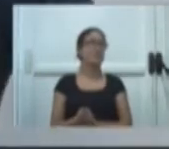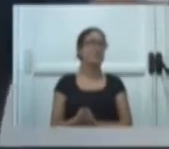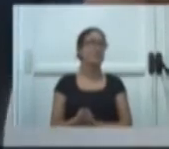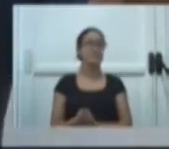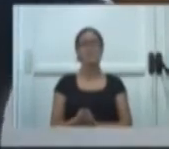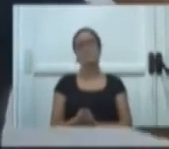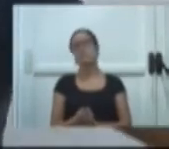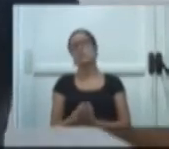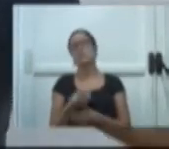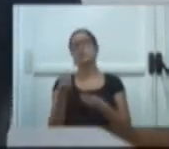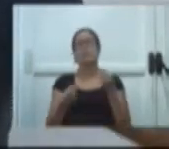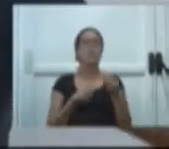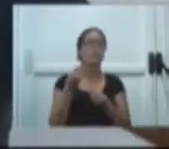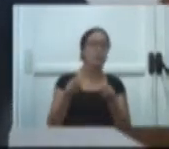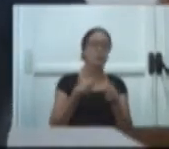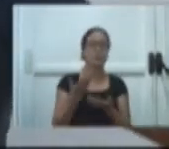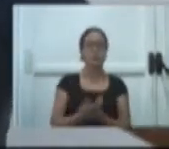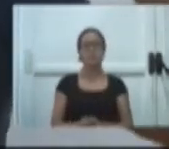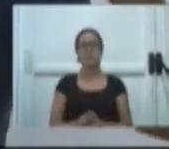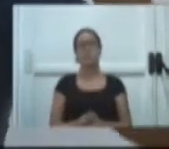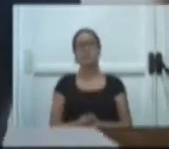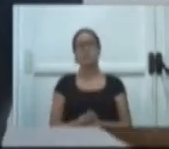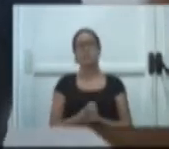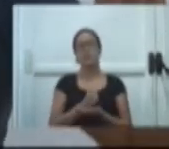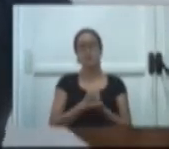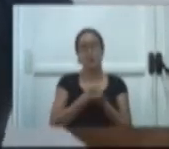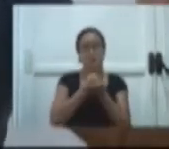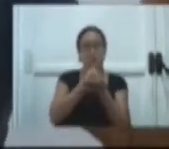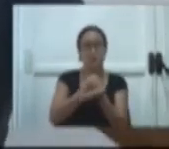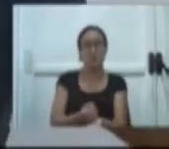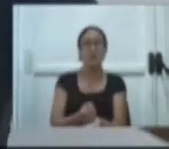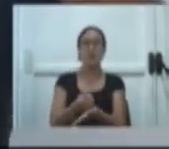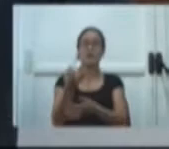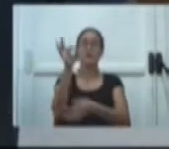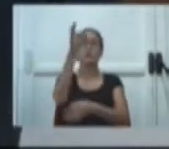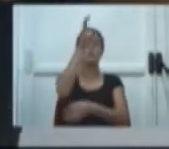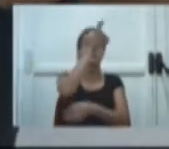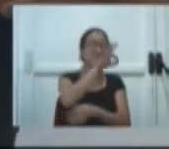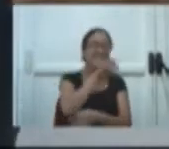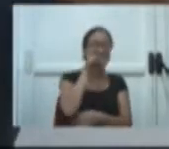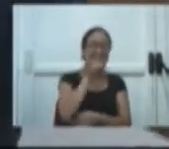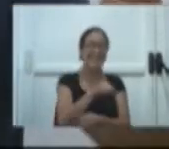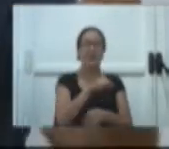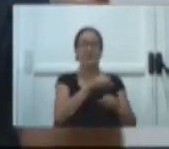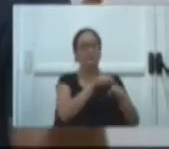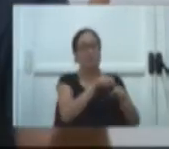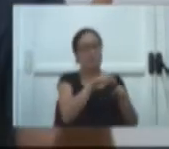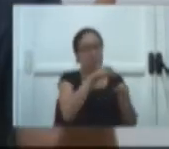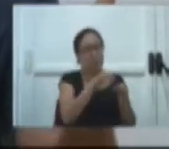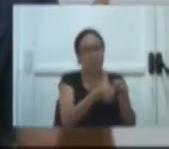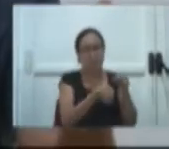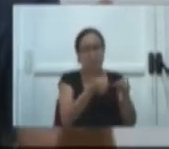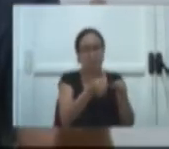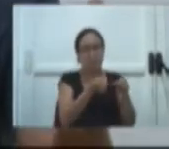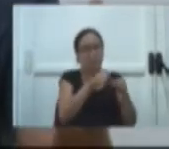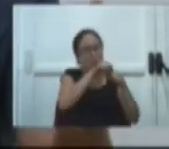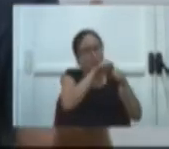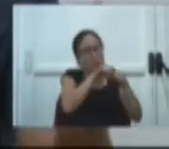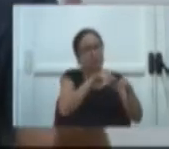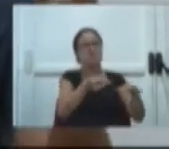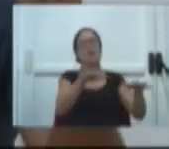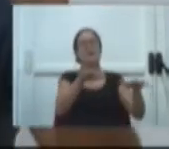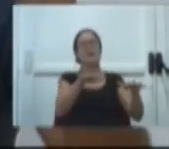Quais são os mecanismos para a prevenção do mosquito da dengue? Eu sei, todo mundo